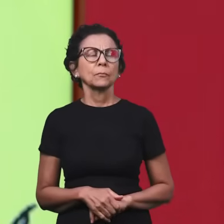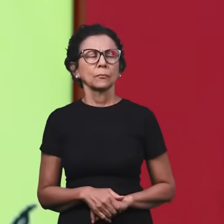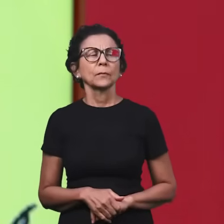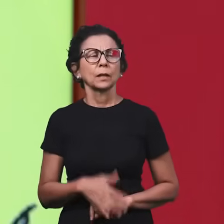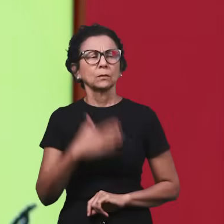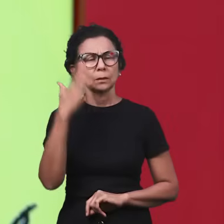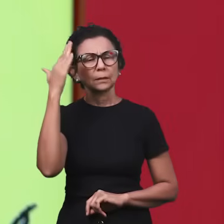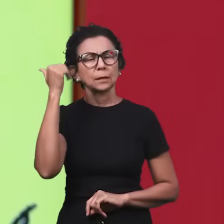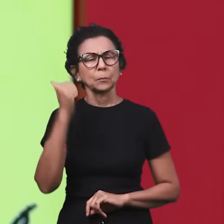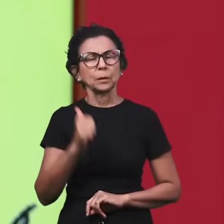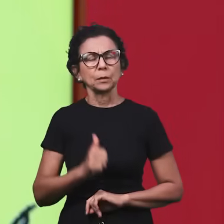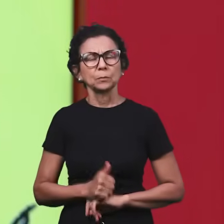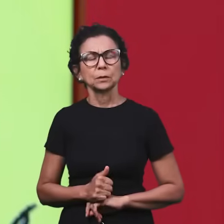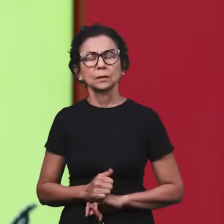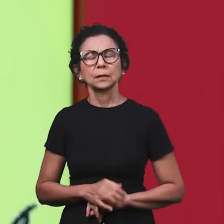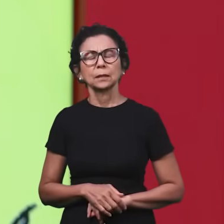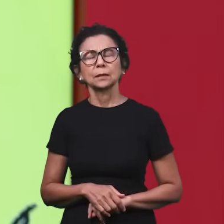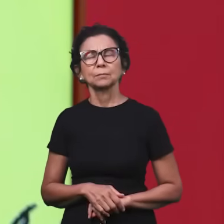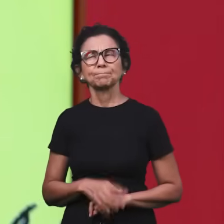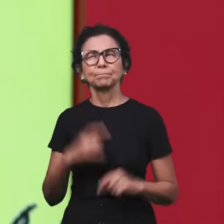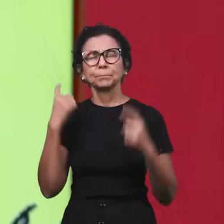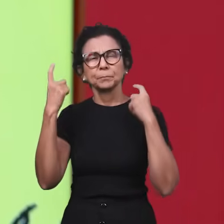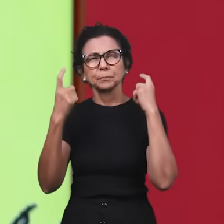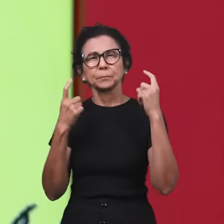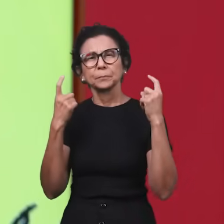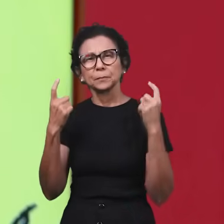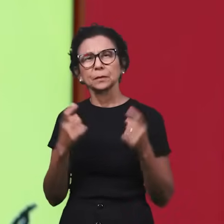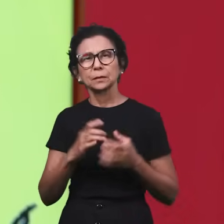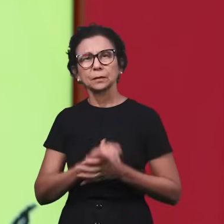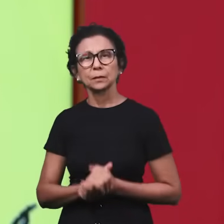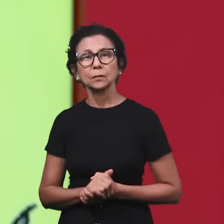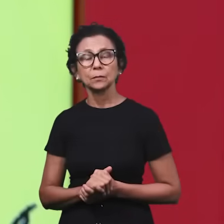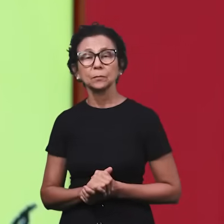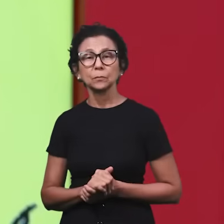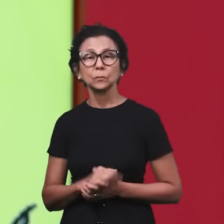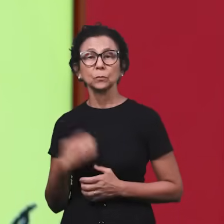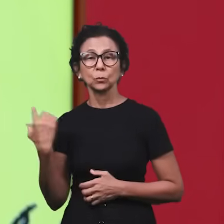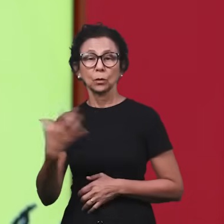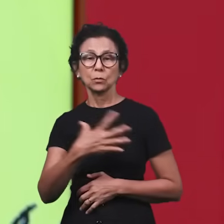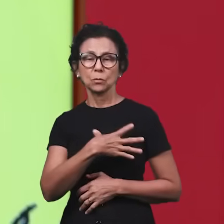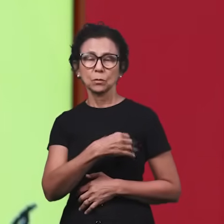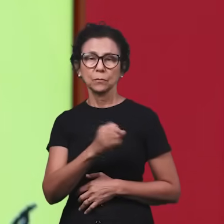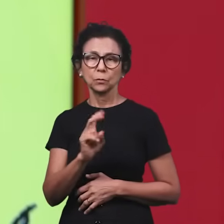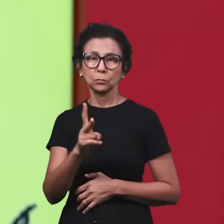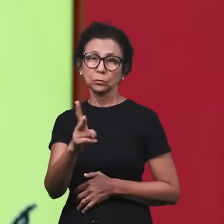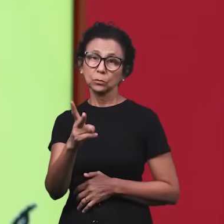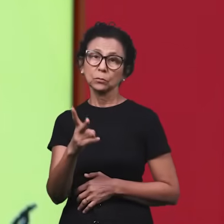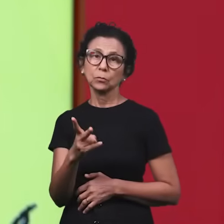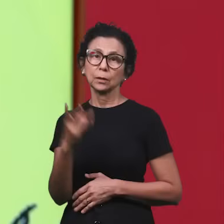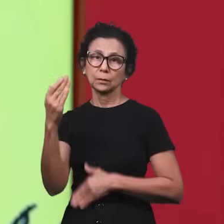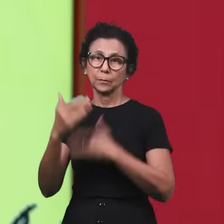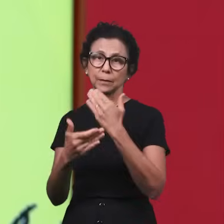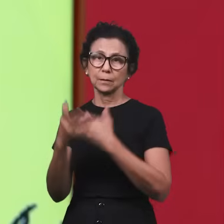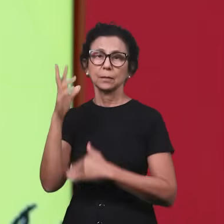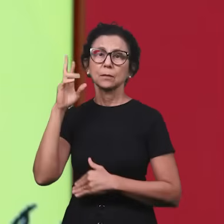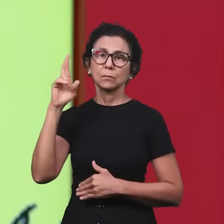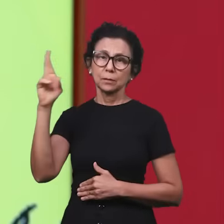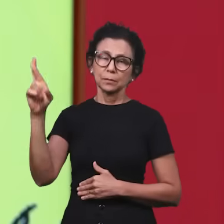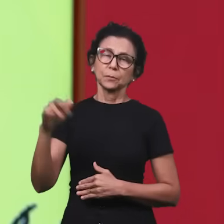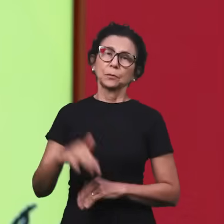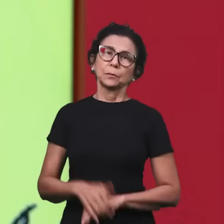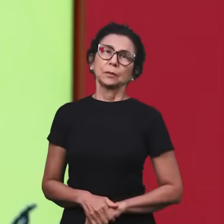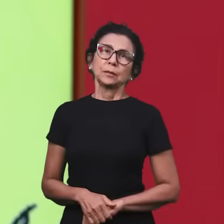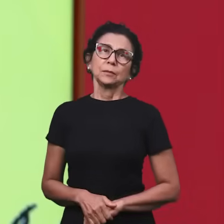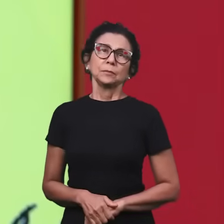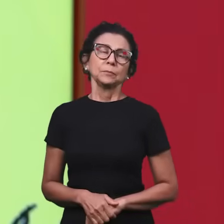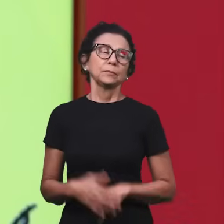que, agora que somos pais, que uma das grandes preocupações que nós temos é saber como os nossos filhos continuarão na